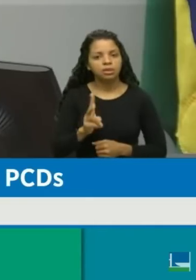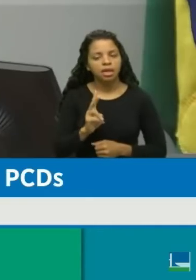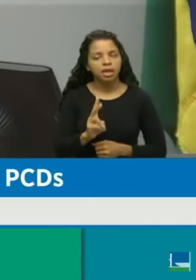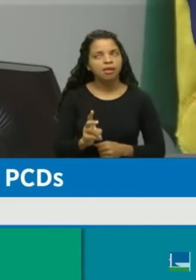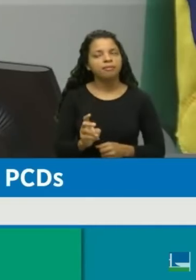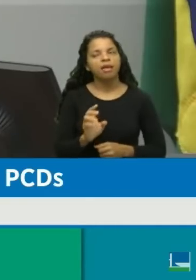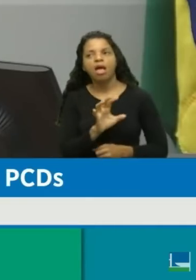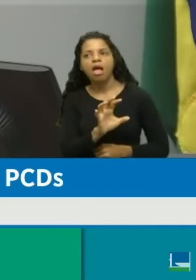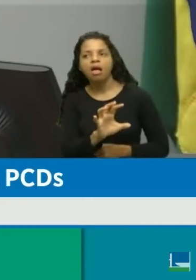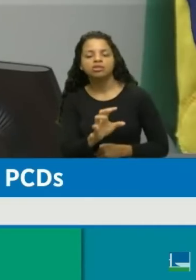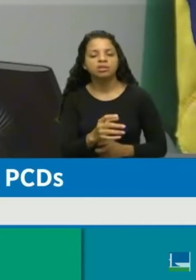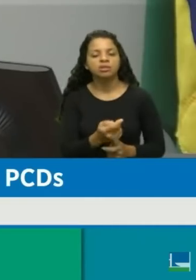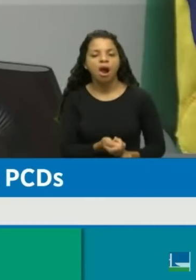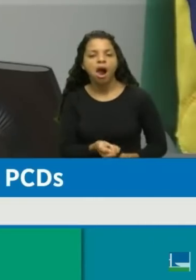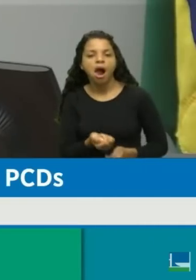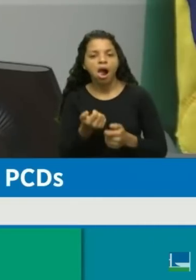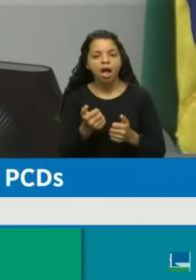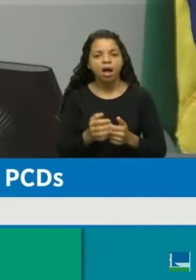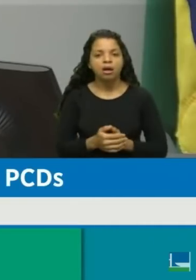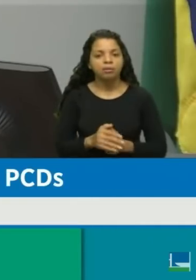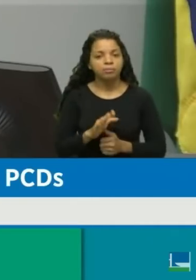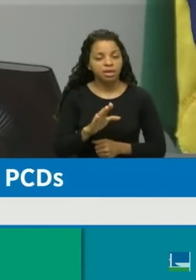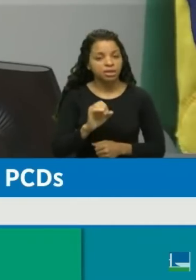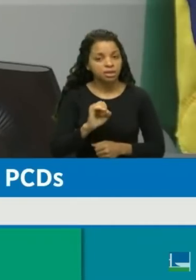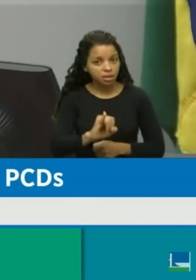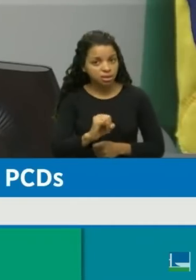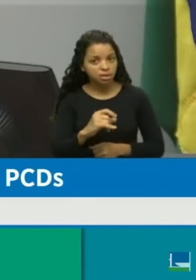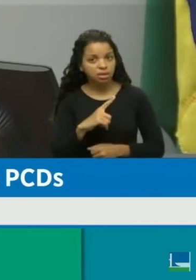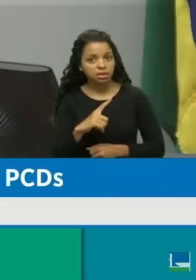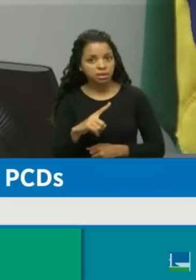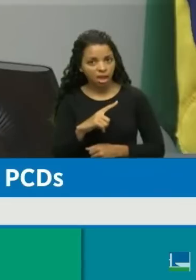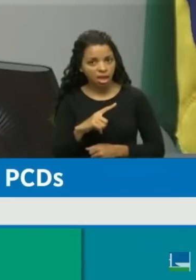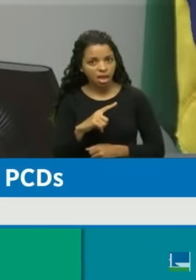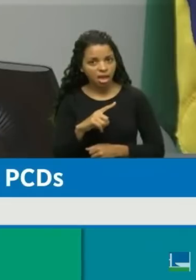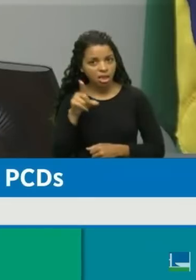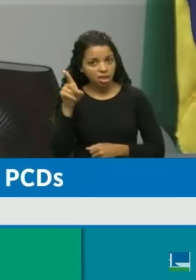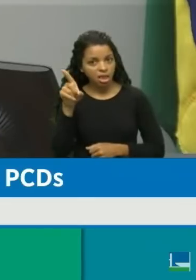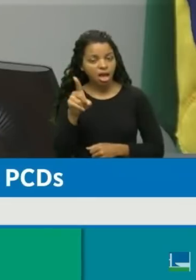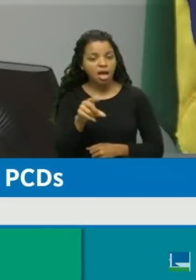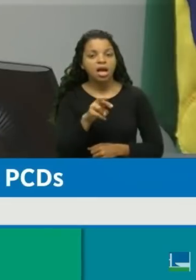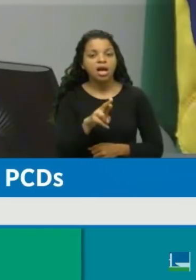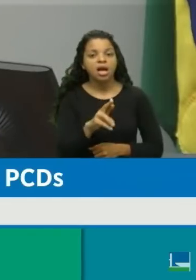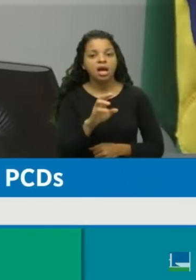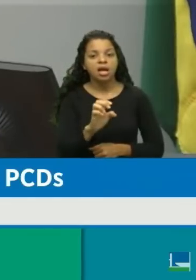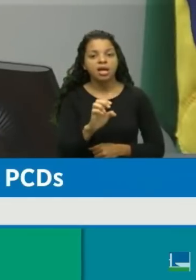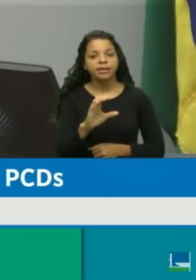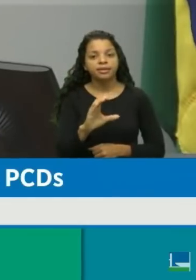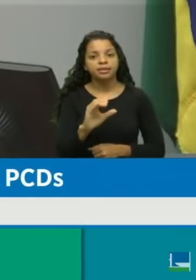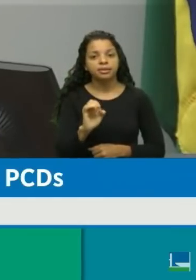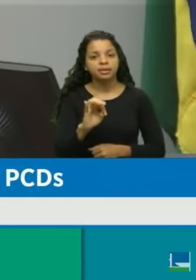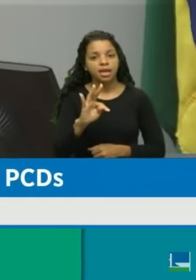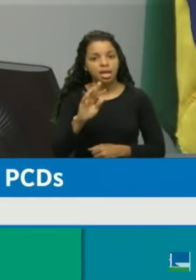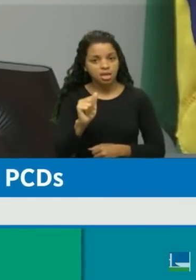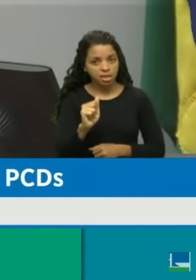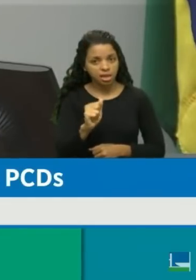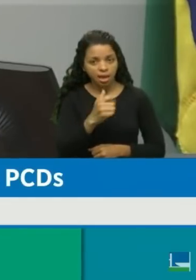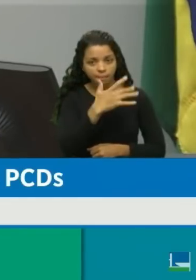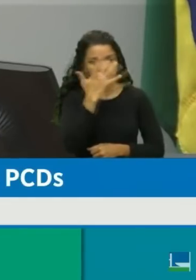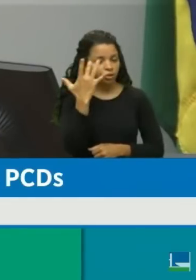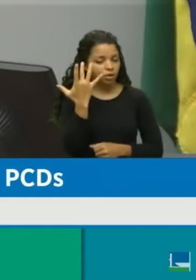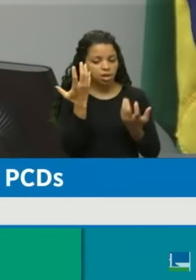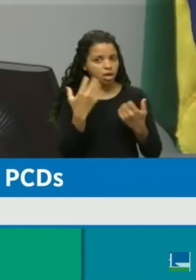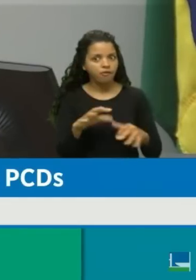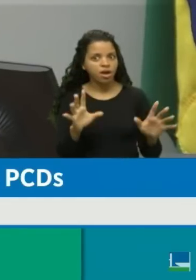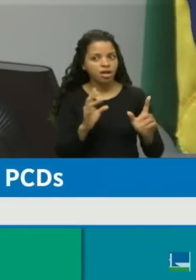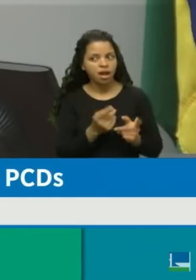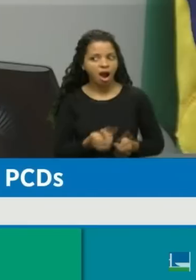jeitinho. Mas se houver na Receita Federal o apertado, a pessoa não vai querer fazer isso. Se